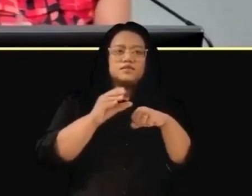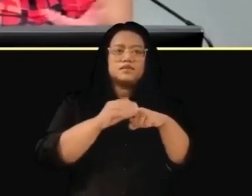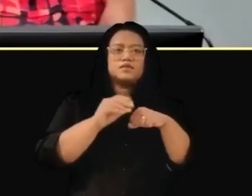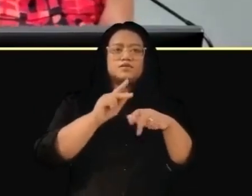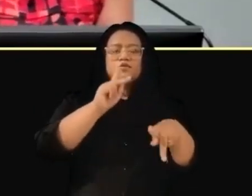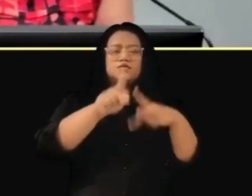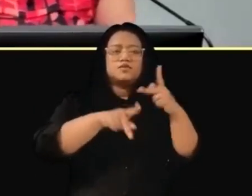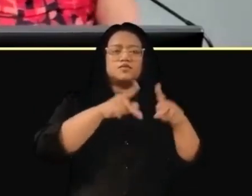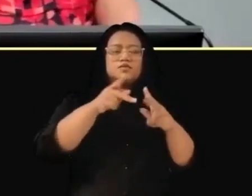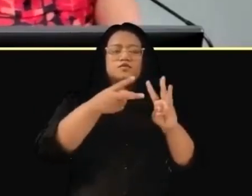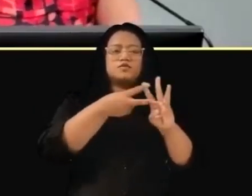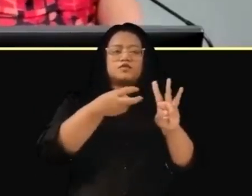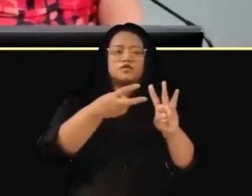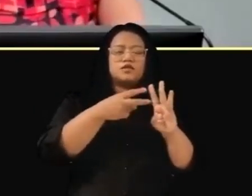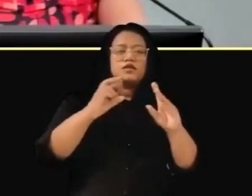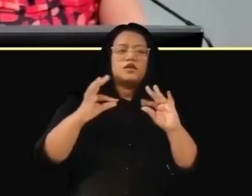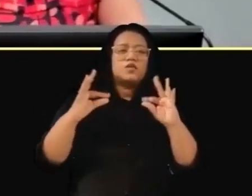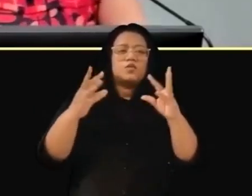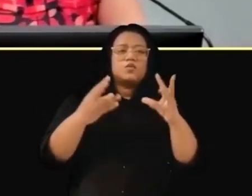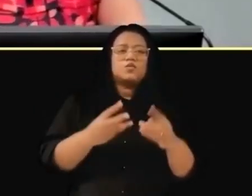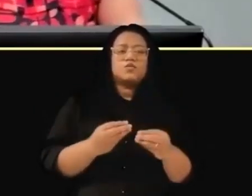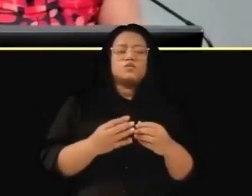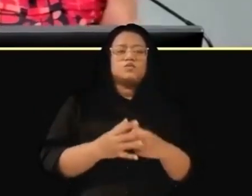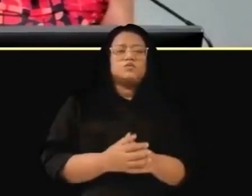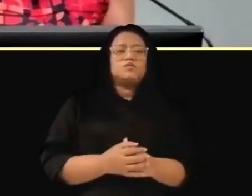originários, quer dizer, tudo isso que o senhor falou,